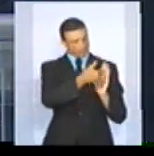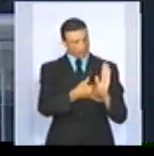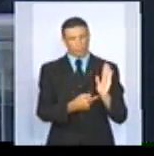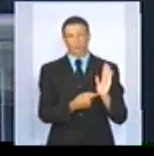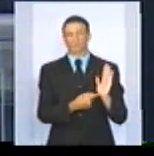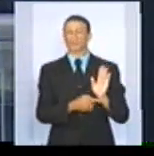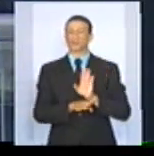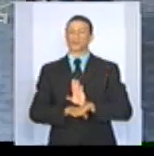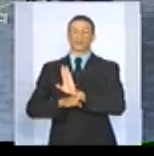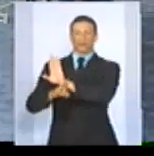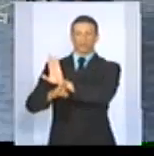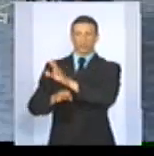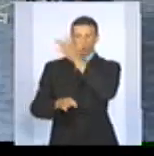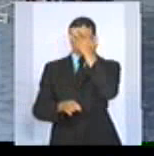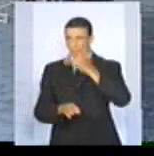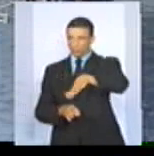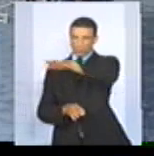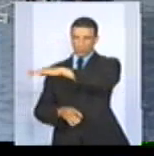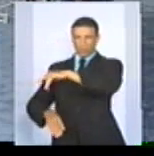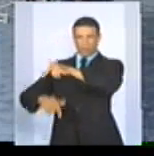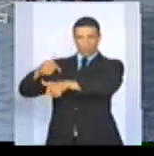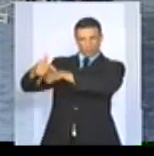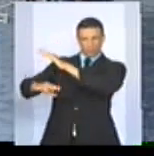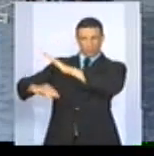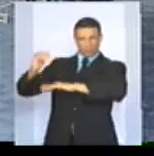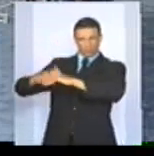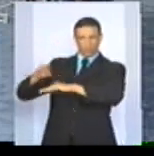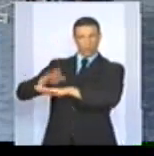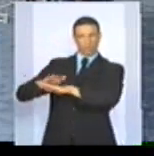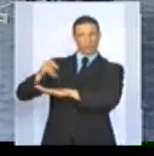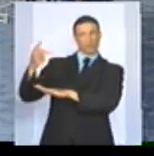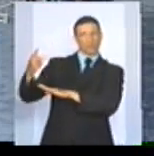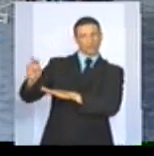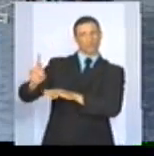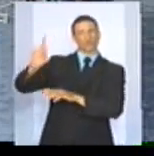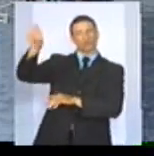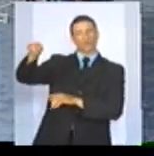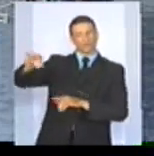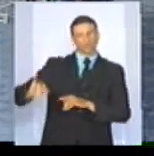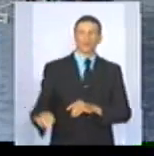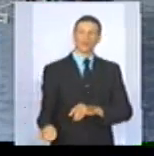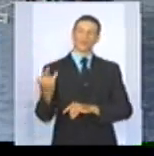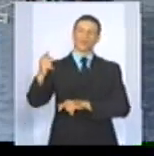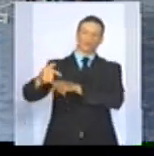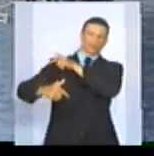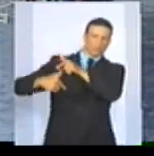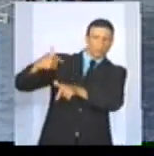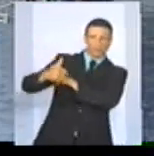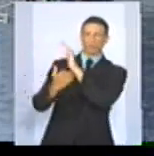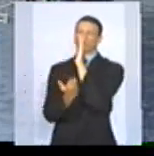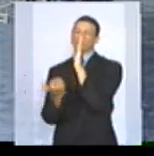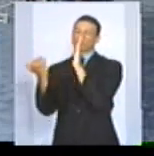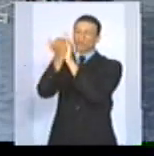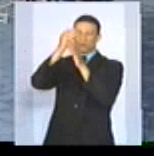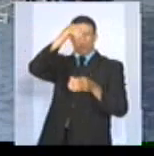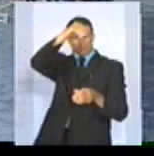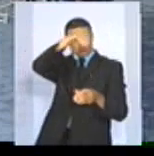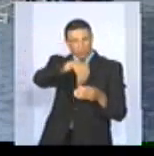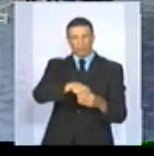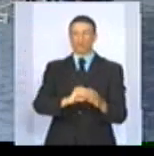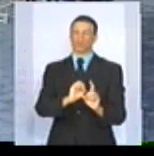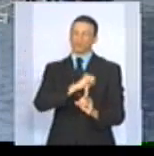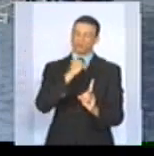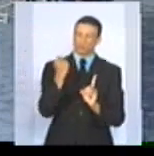criadores, realizadores de obras audiovisuais independentes, essa oportunidade, a de ingressarmos efetivamente como